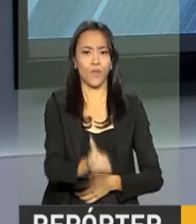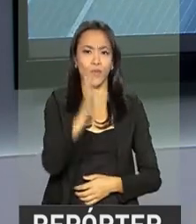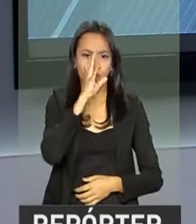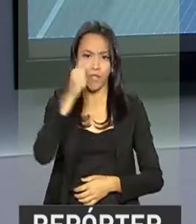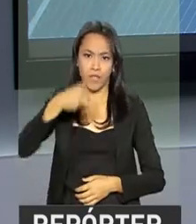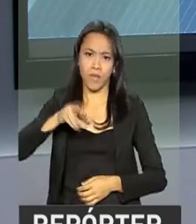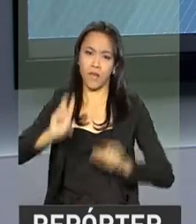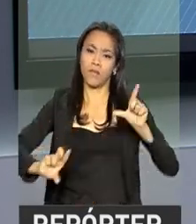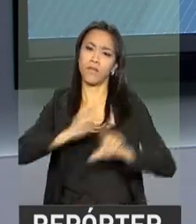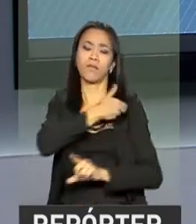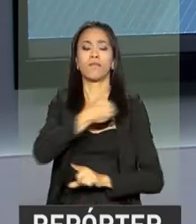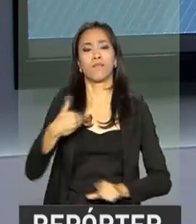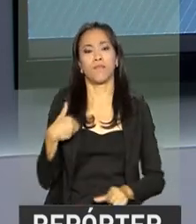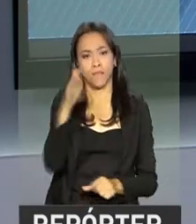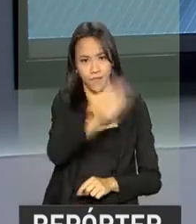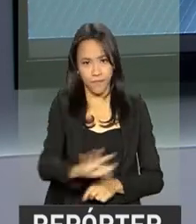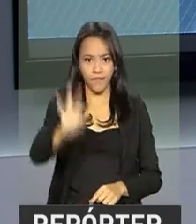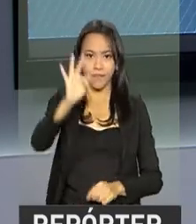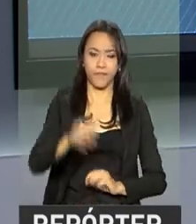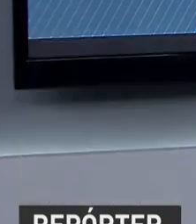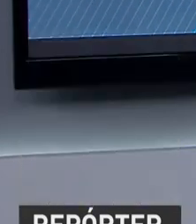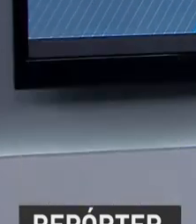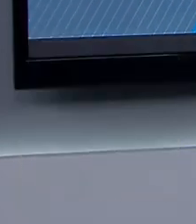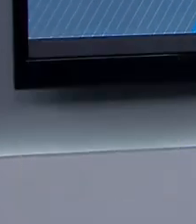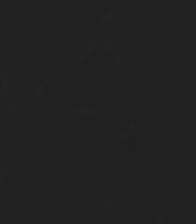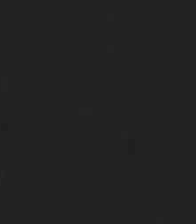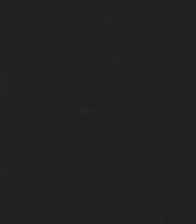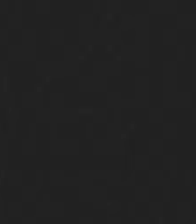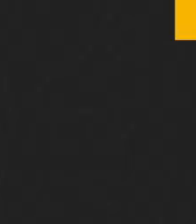louis da nbr a tv do governo federal